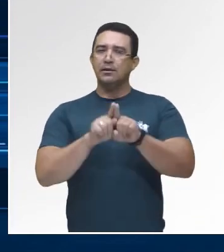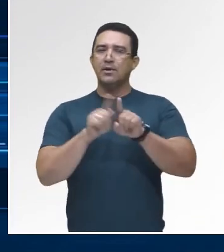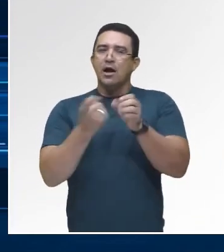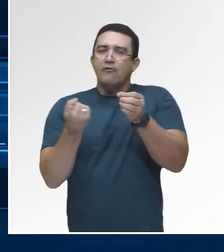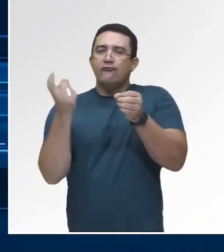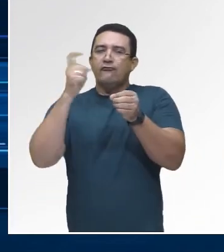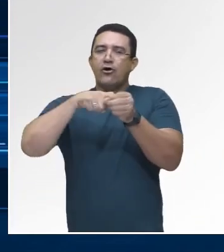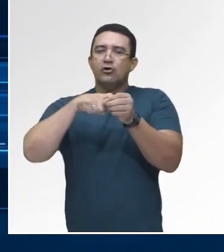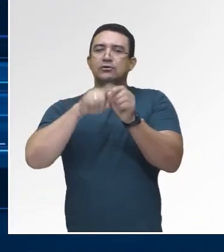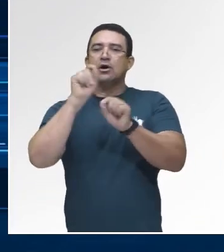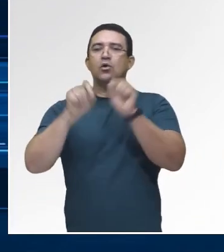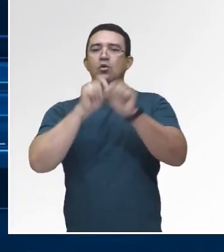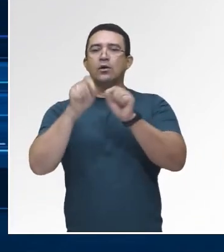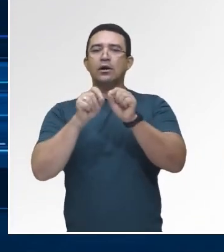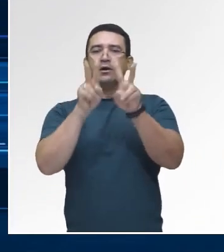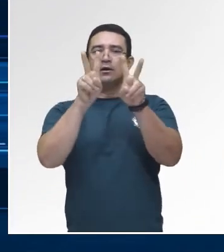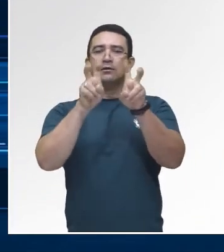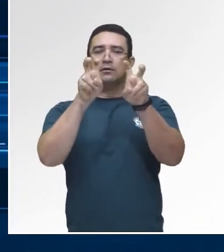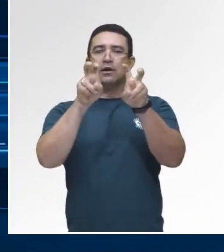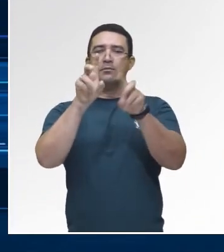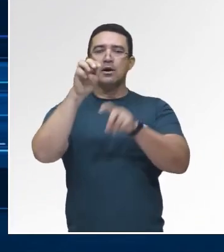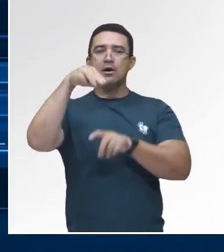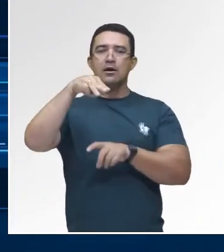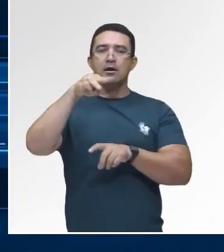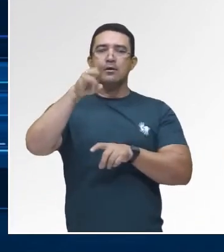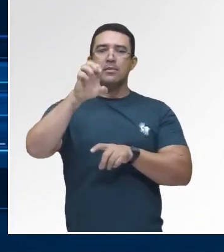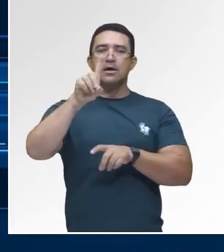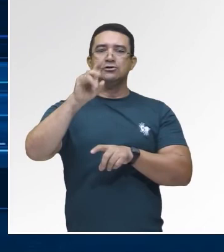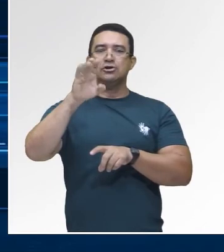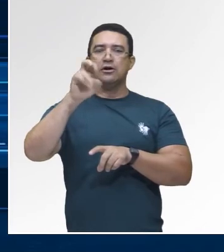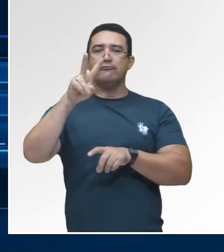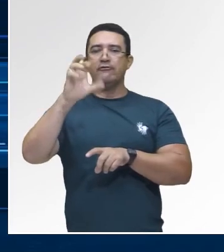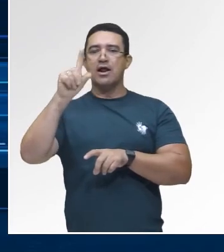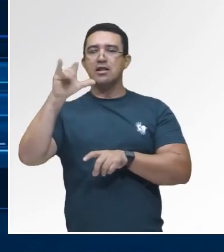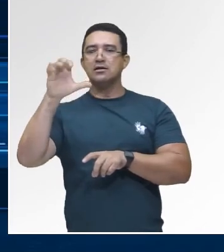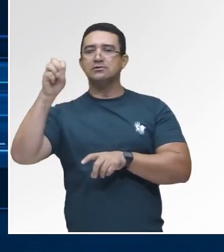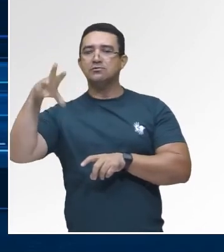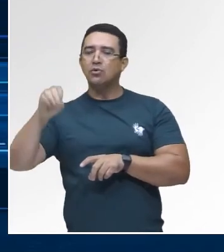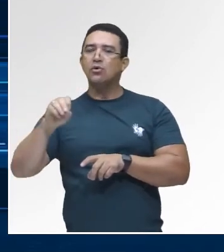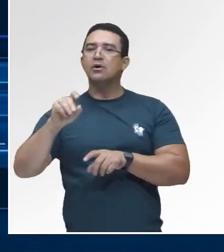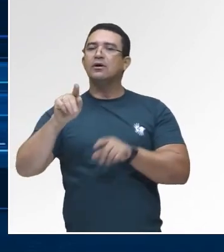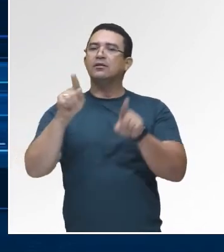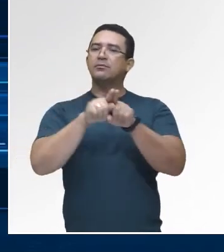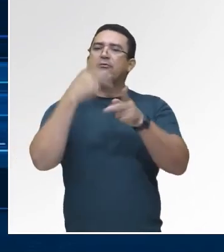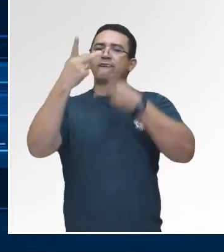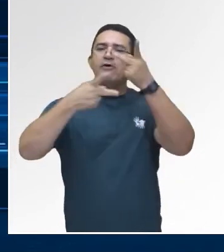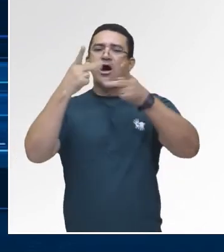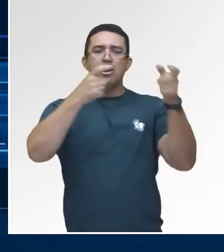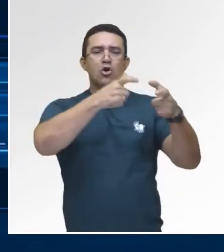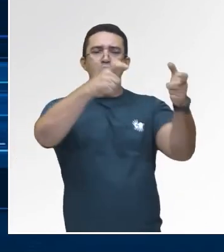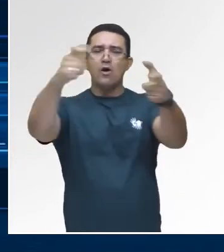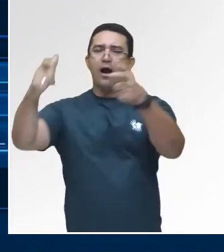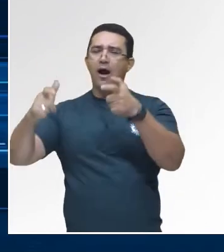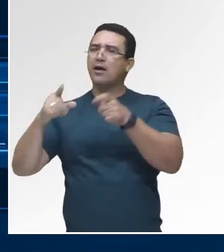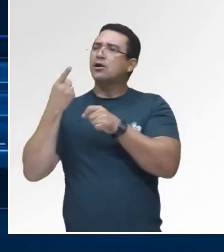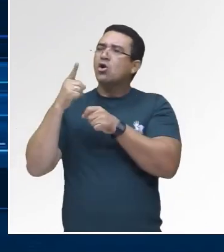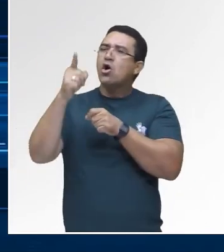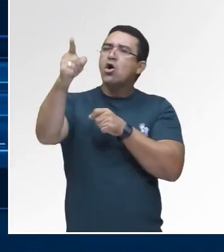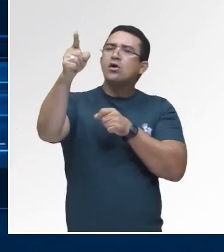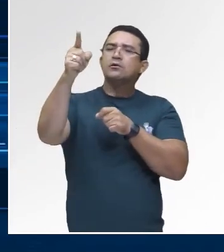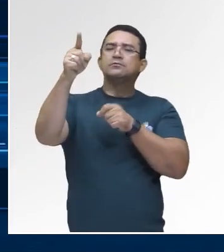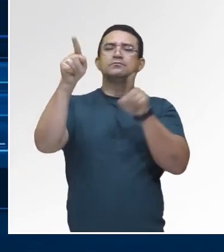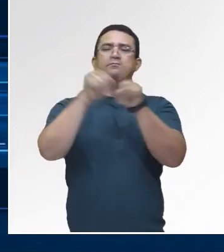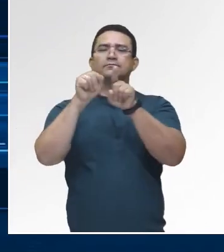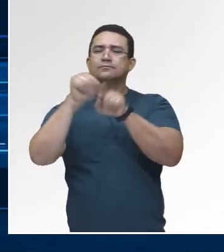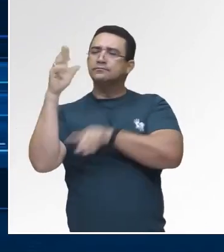medievalismo ao passado remoto, referências a terras exóticas, a lugares distantes, busca na natureza de remédios